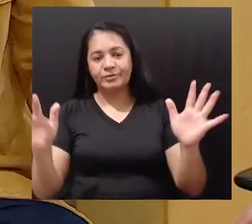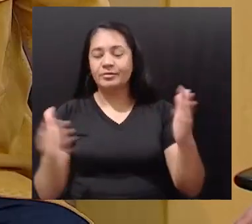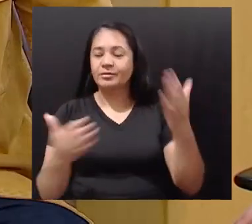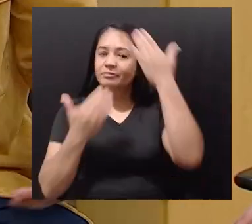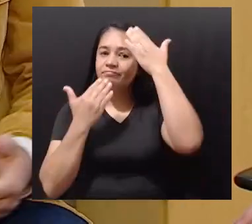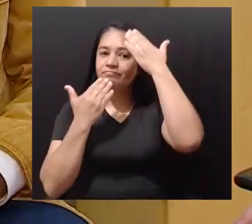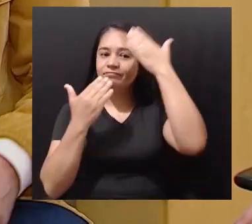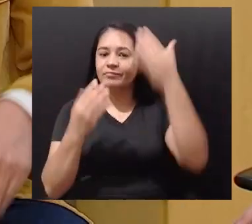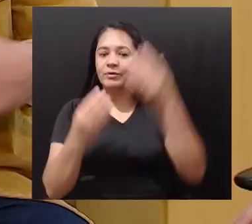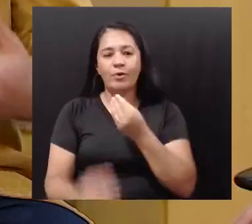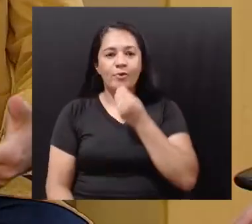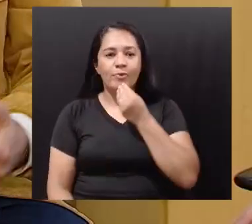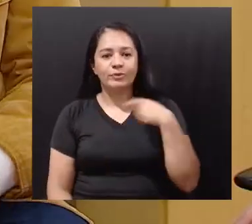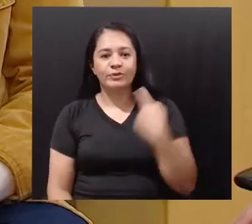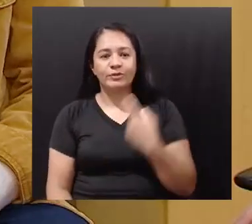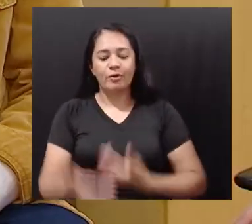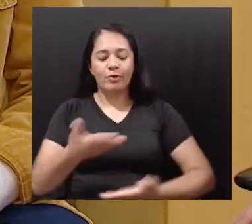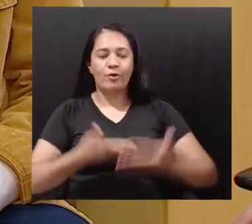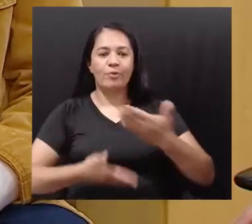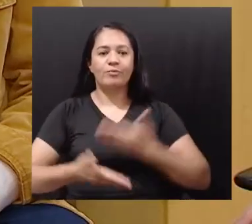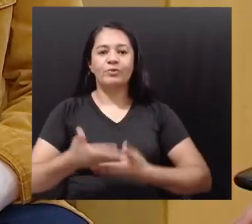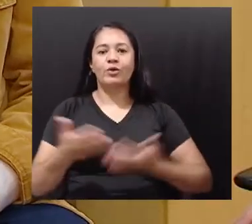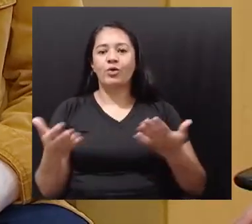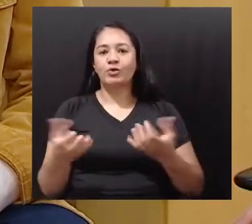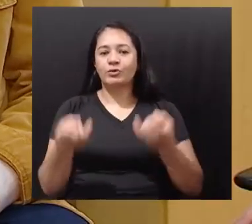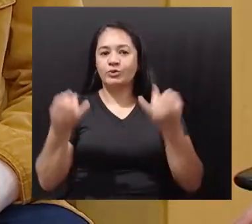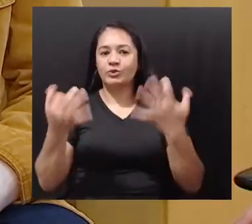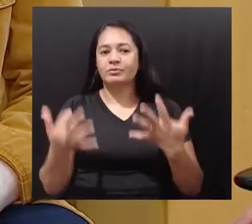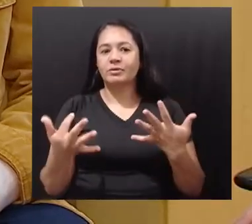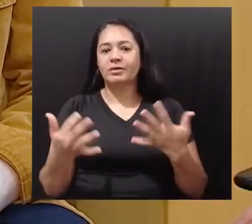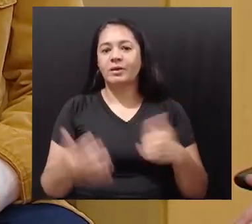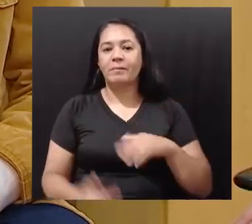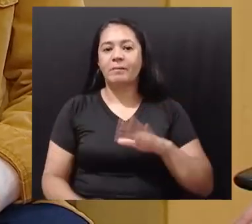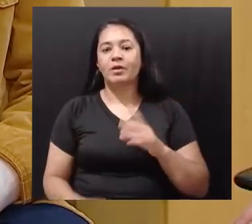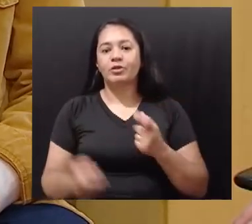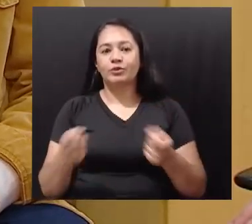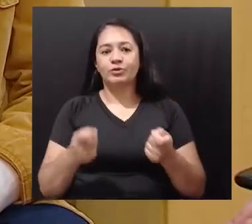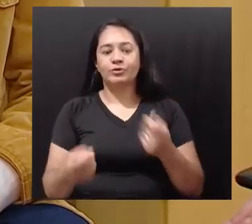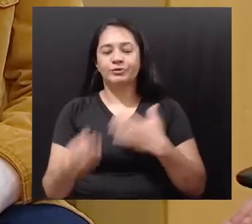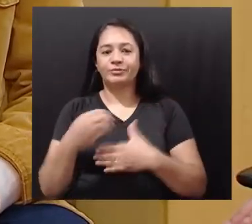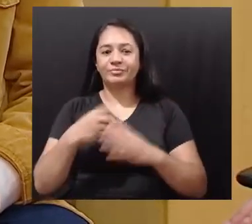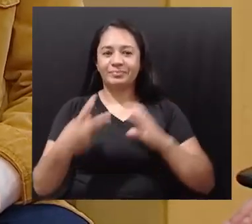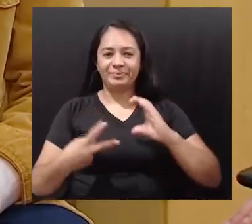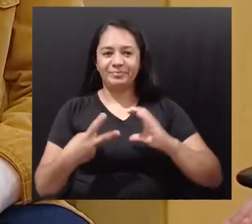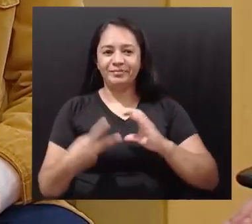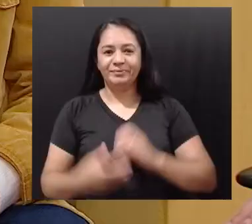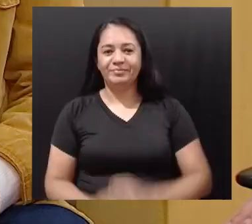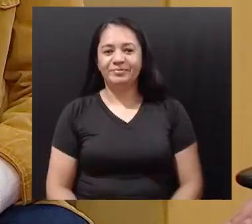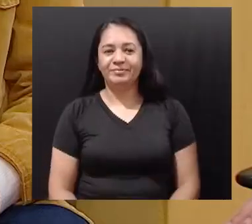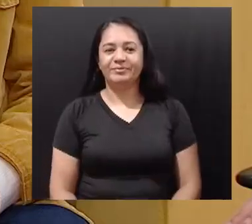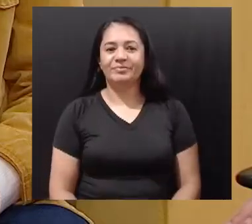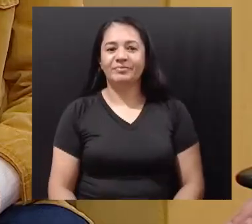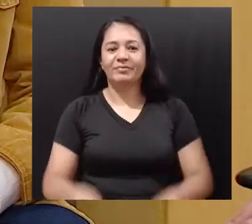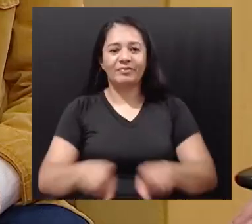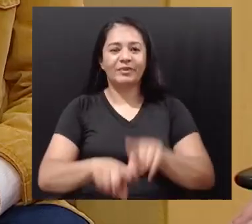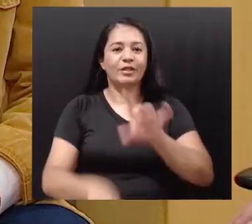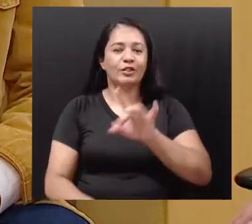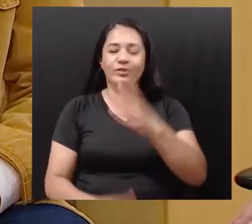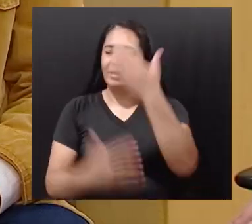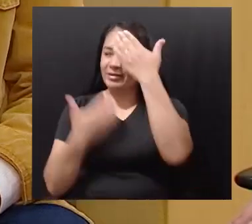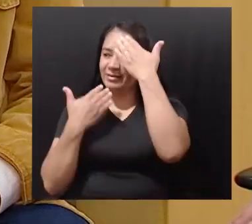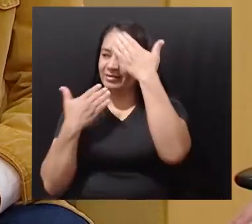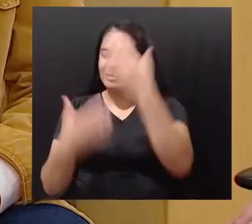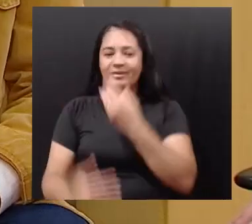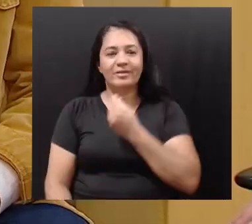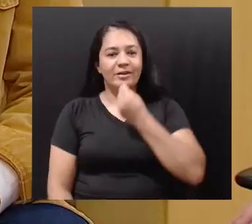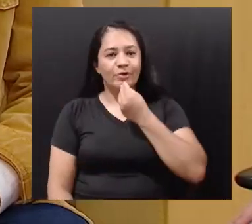estar tendo essa troca aqui e falar um pouquinho do controle interno da Câmara de Campinas. Eu também só mesmo agradecer a oportunidade de